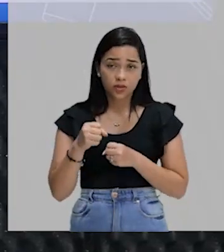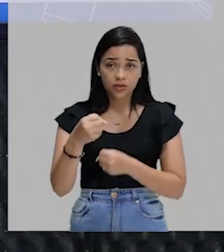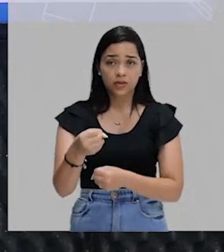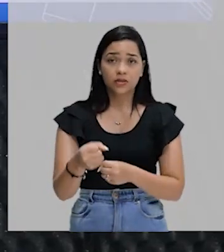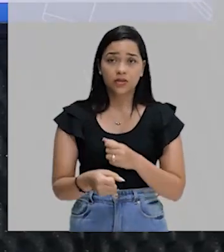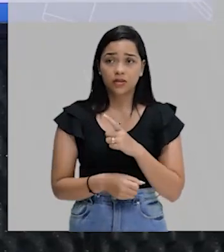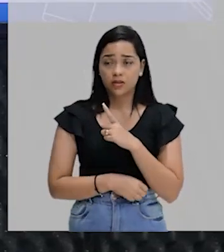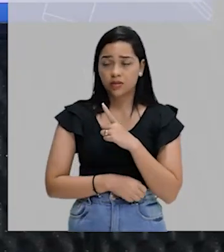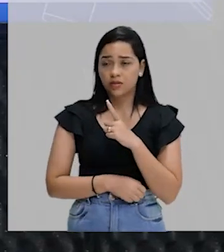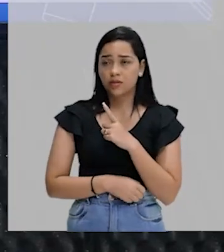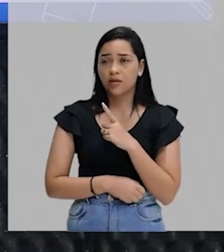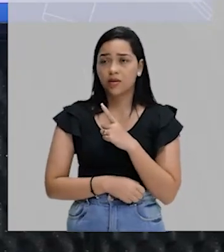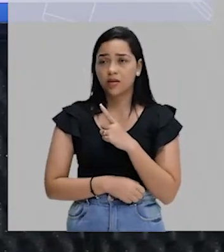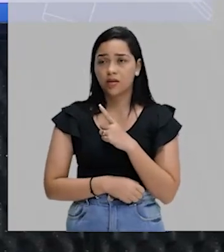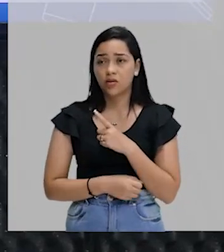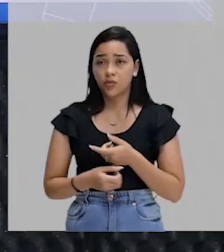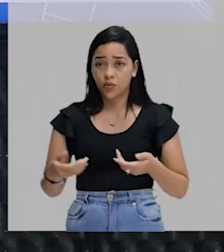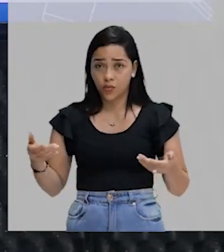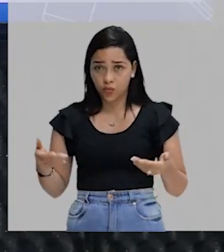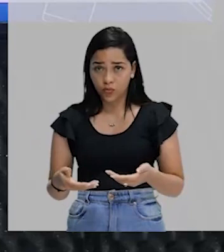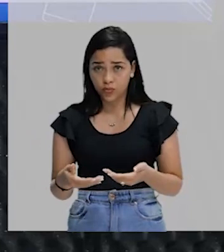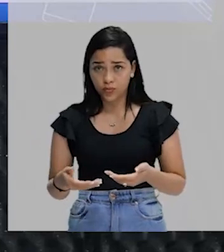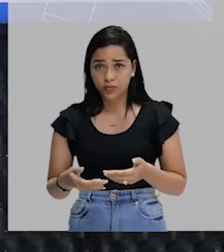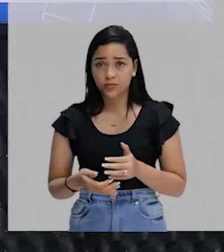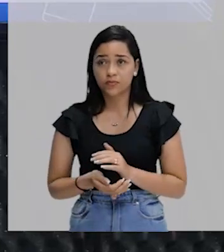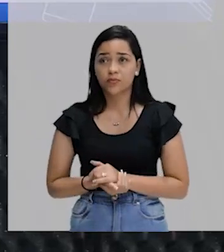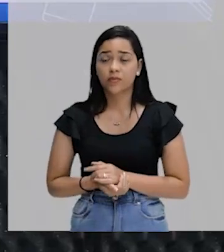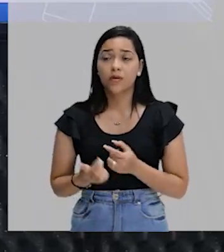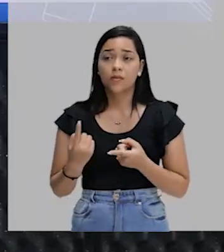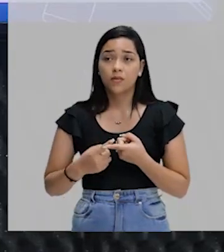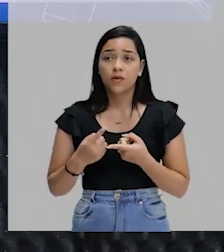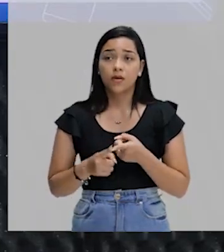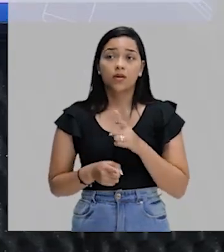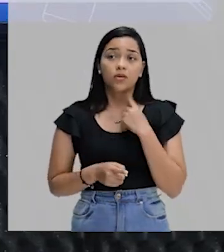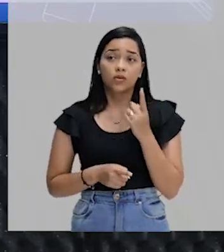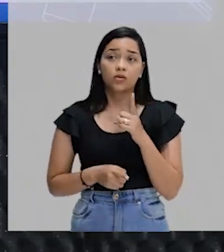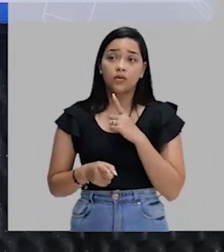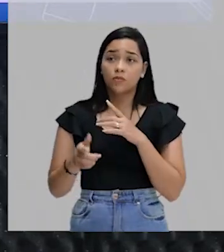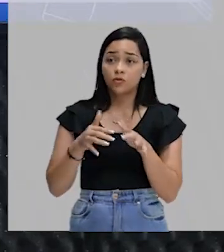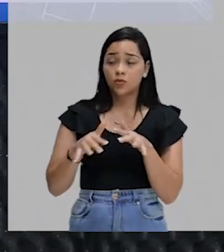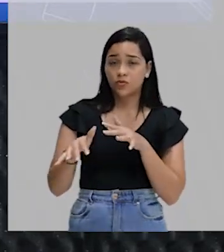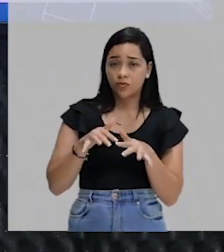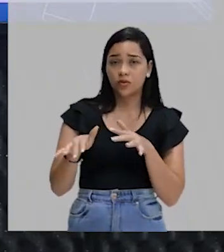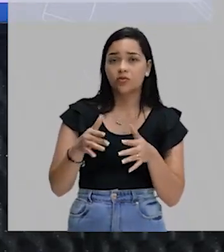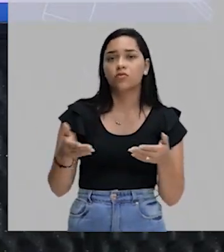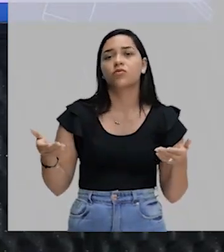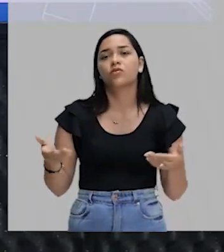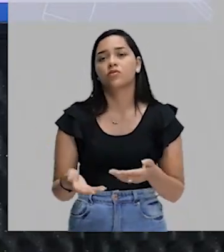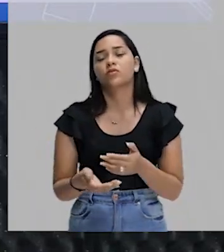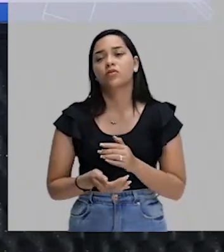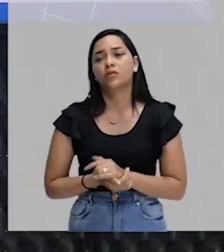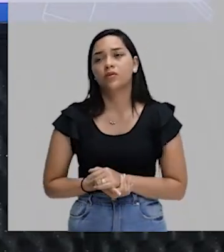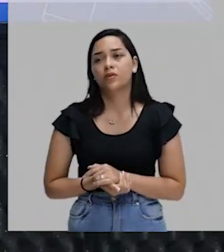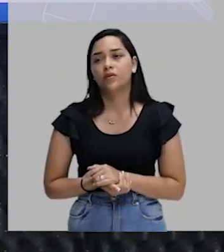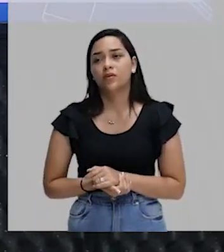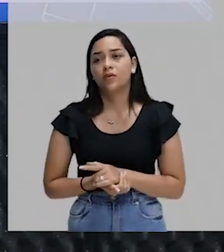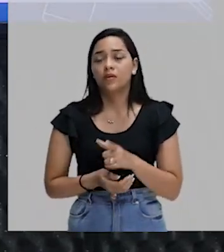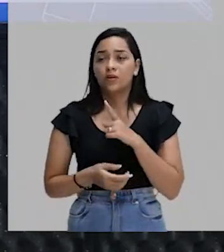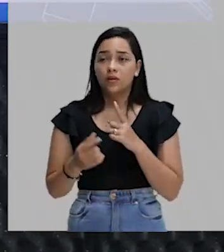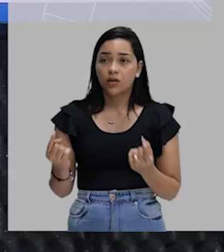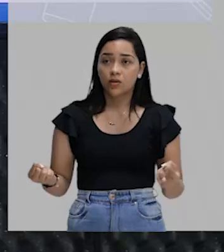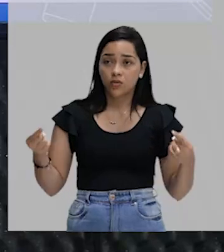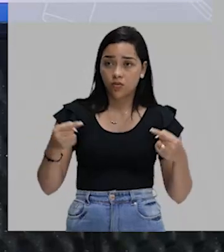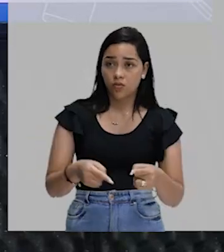resistência que acontece hoje, porque nós temos ainda movimento de resistência contra a